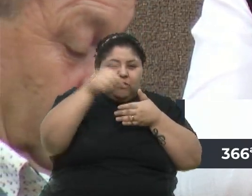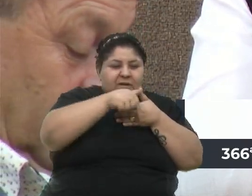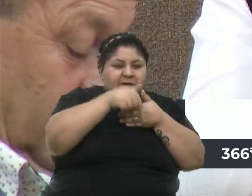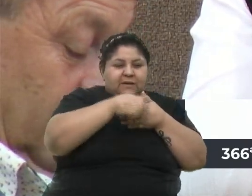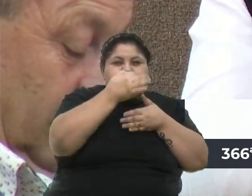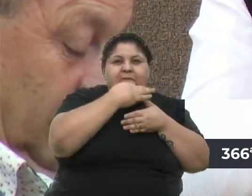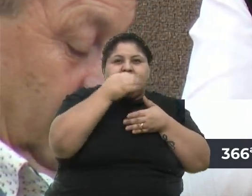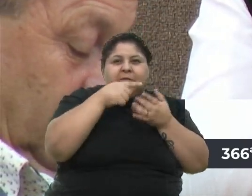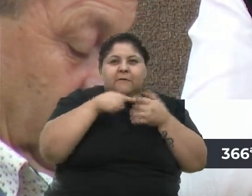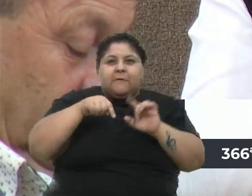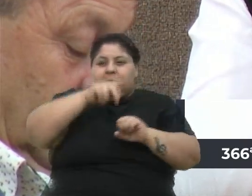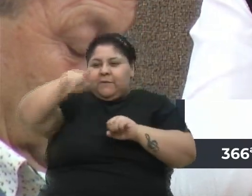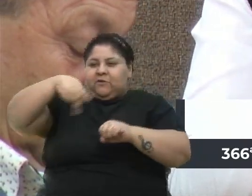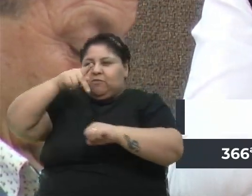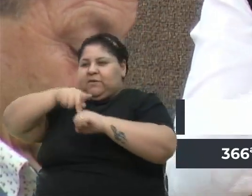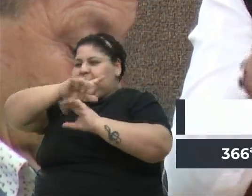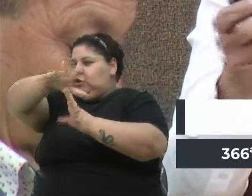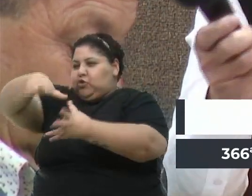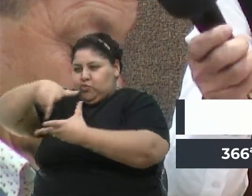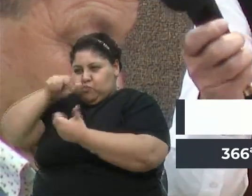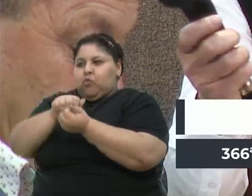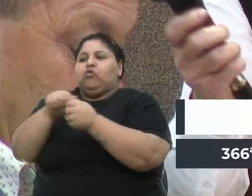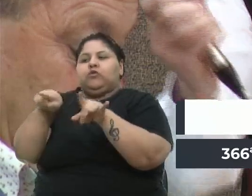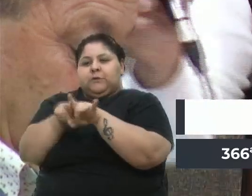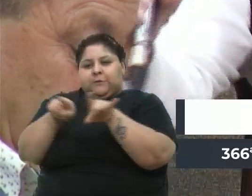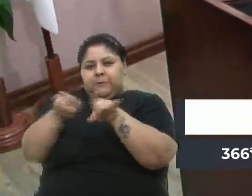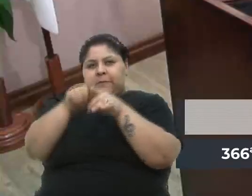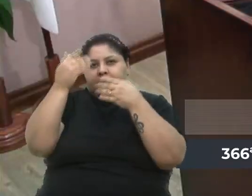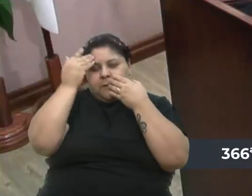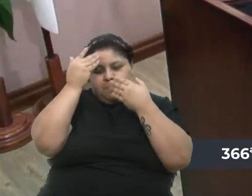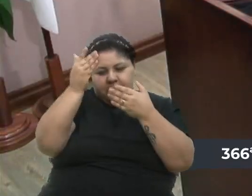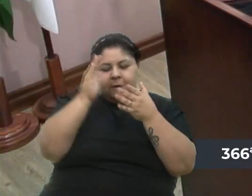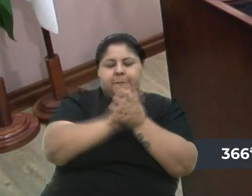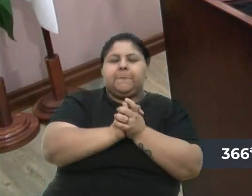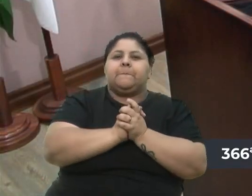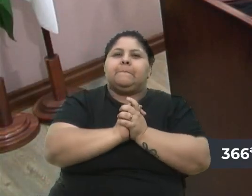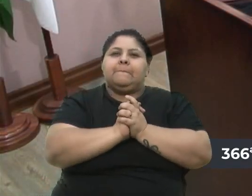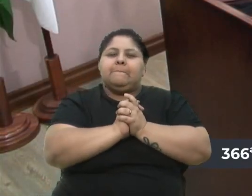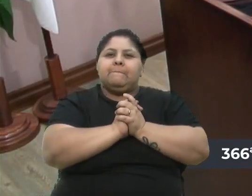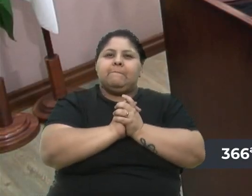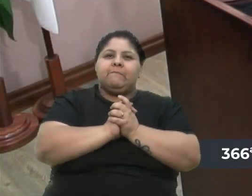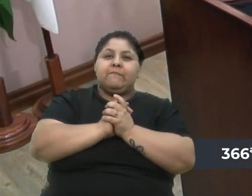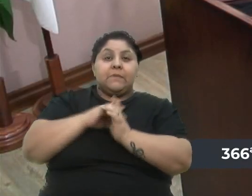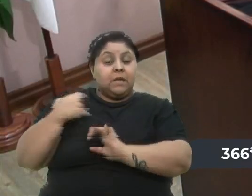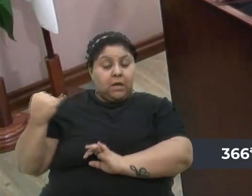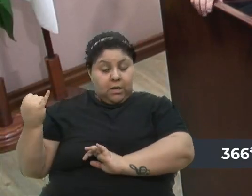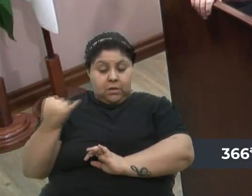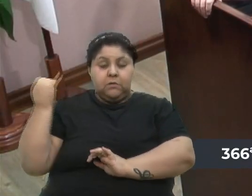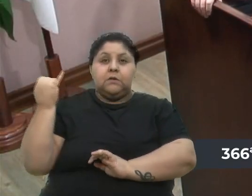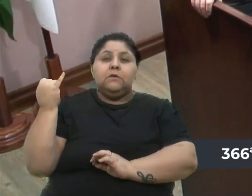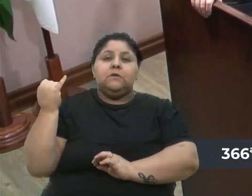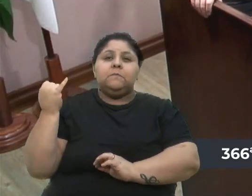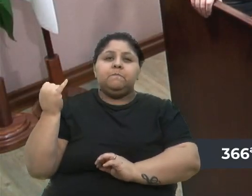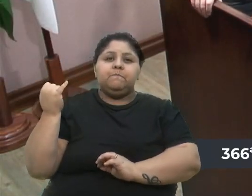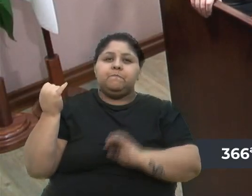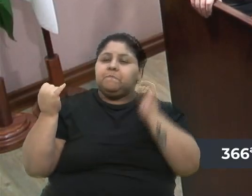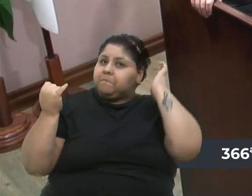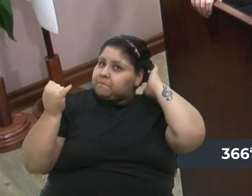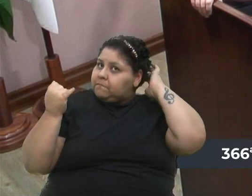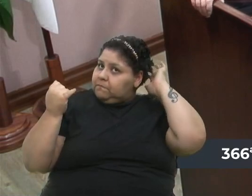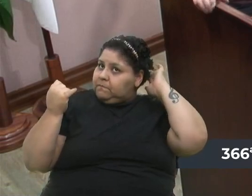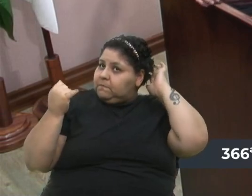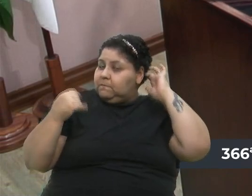em nosso país e o mundo. Obrigado. Obrigado, vereador Fiuza. E a importância, né, de